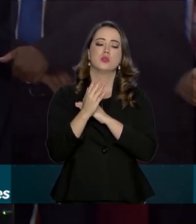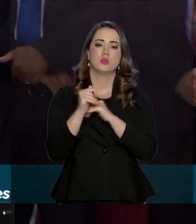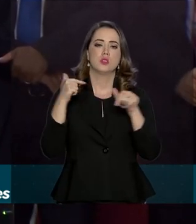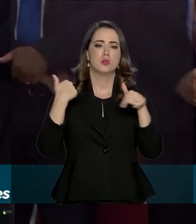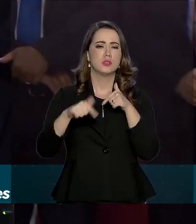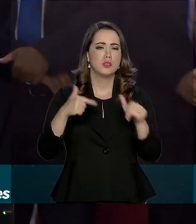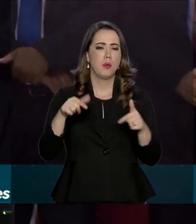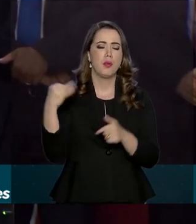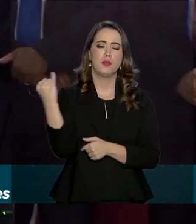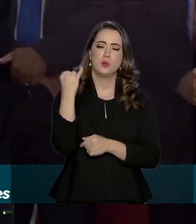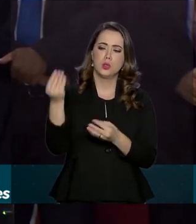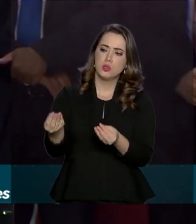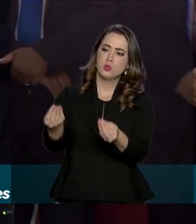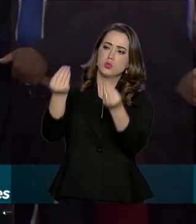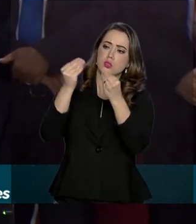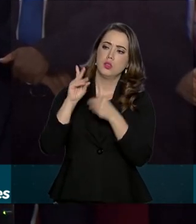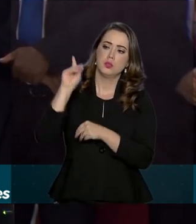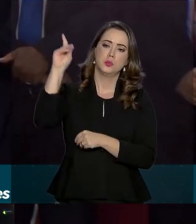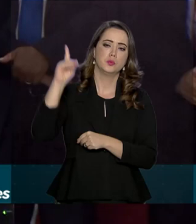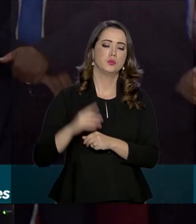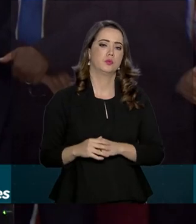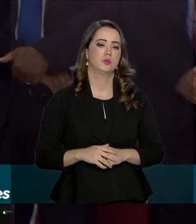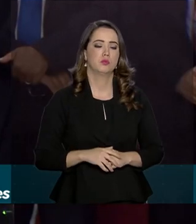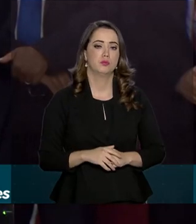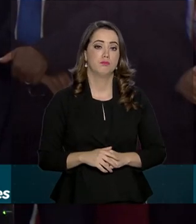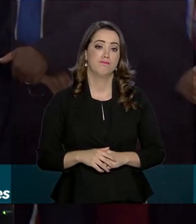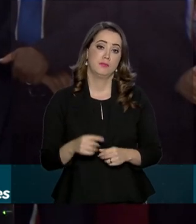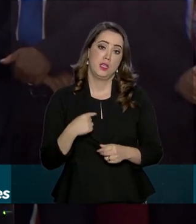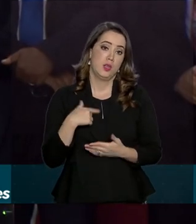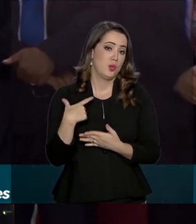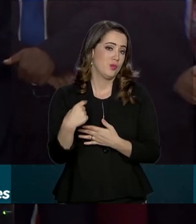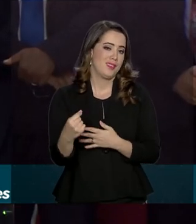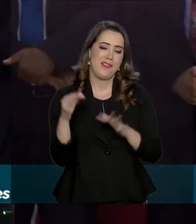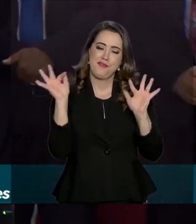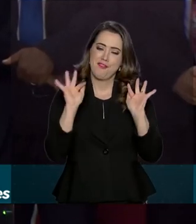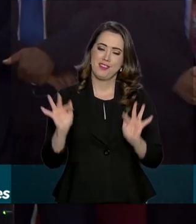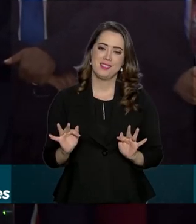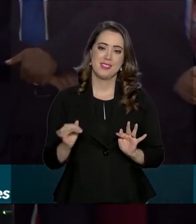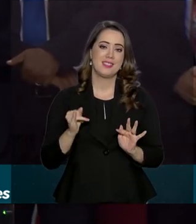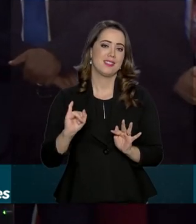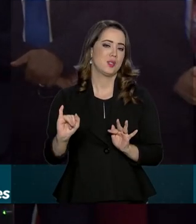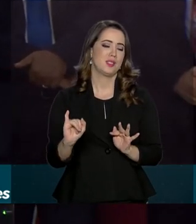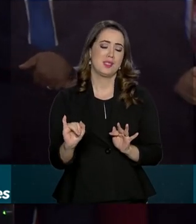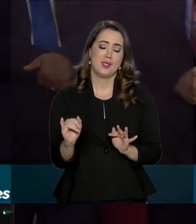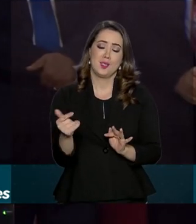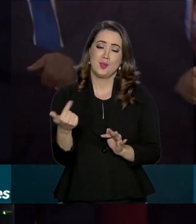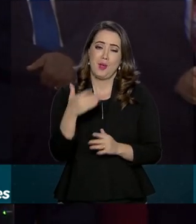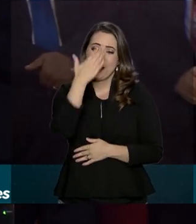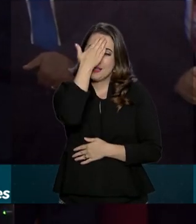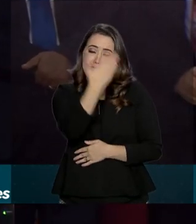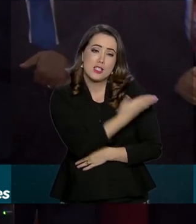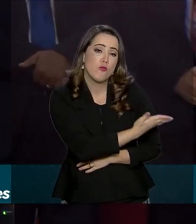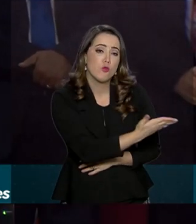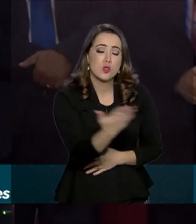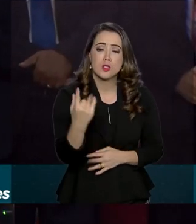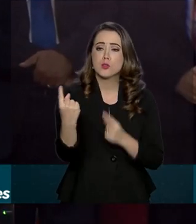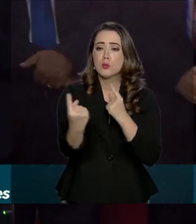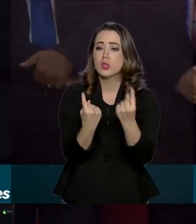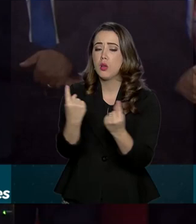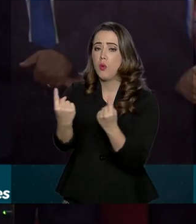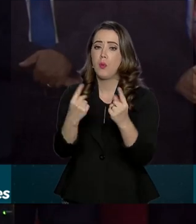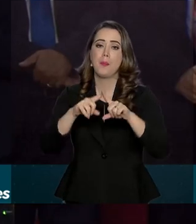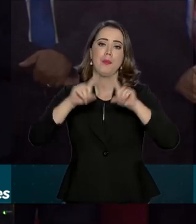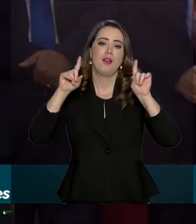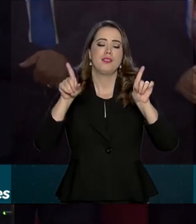missão. Eu não sairia daqui feliz se não agradecesse a todos vocês,